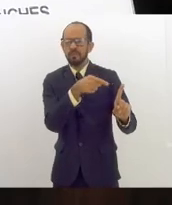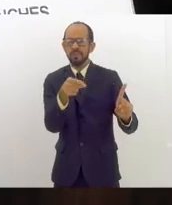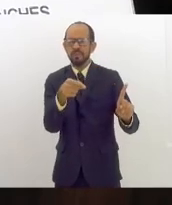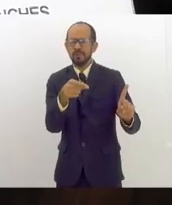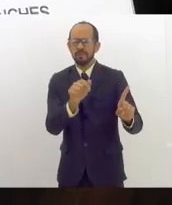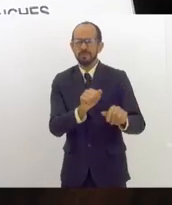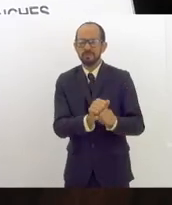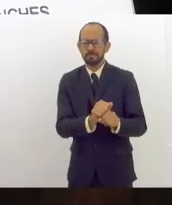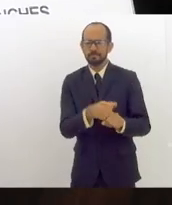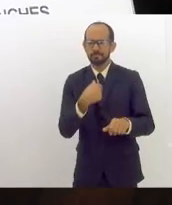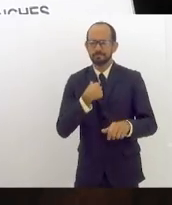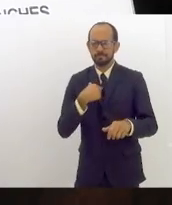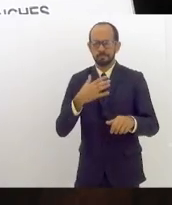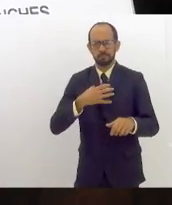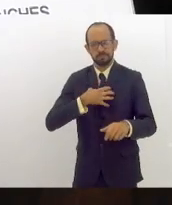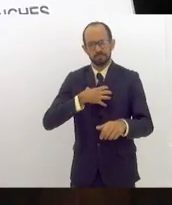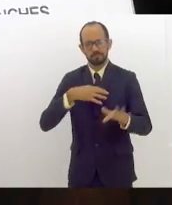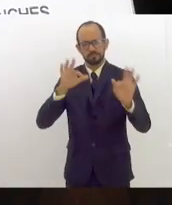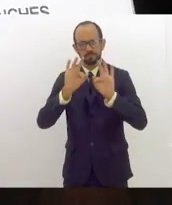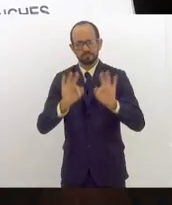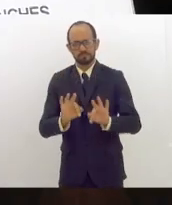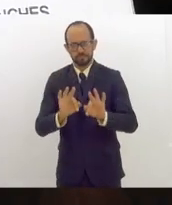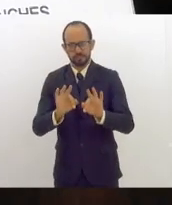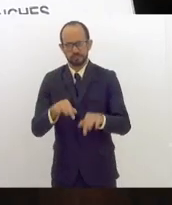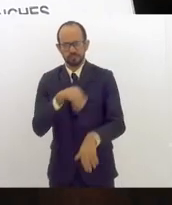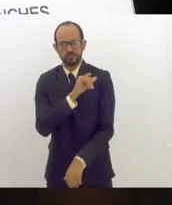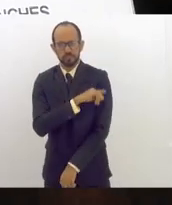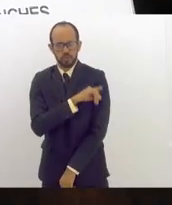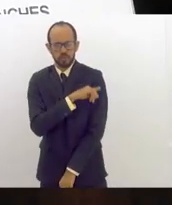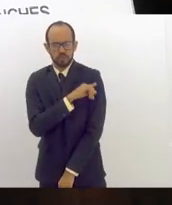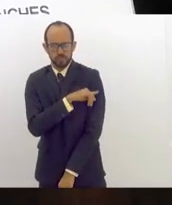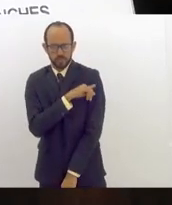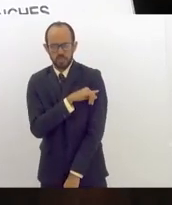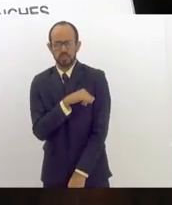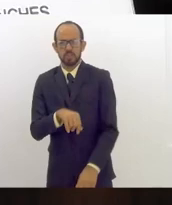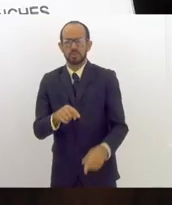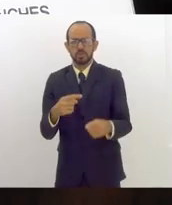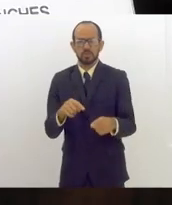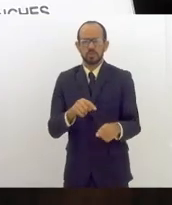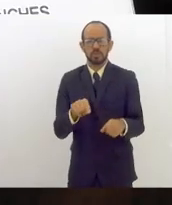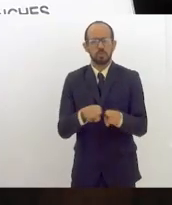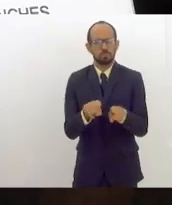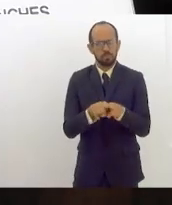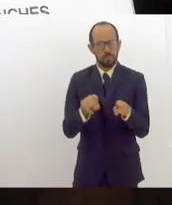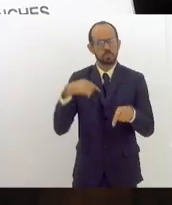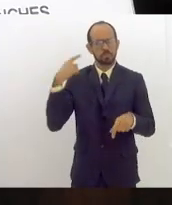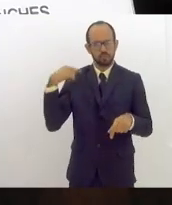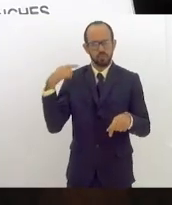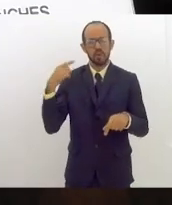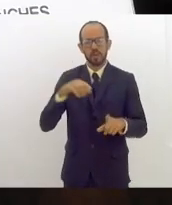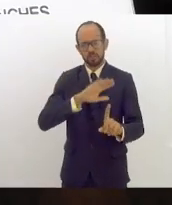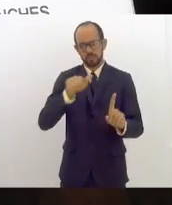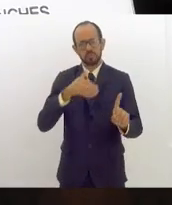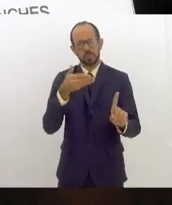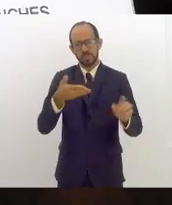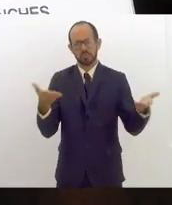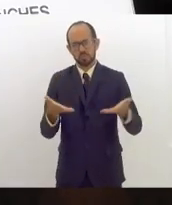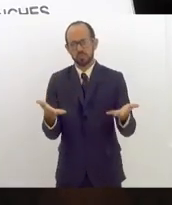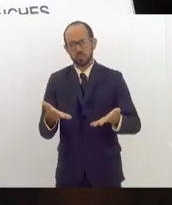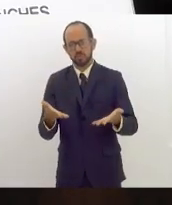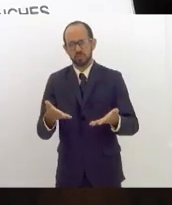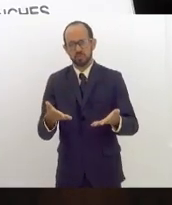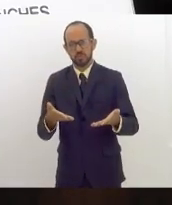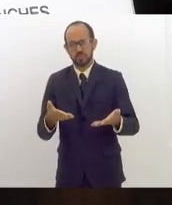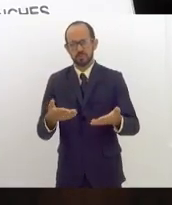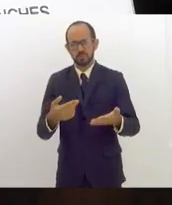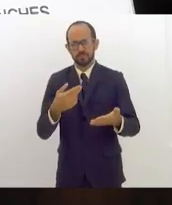uma felicidade muito grande para o Rio de Janeiro e para advocacia as homenagens que estamos fazendo hoje e eu